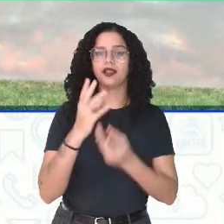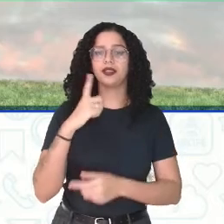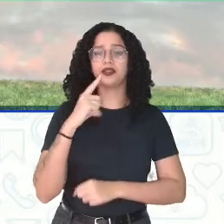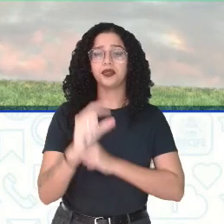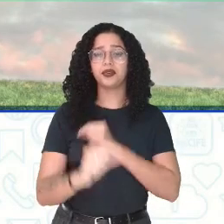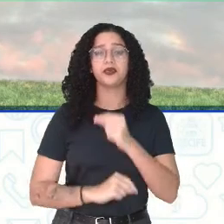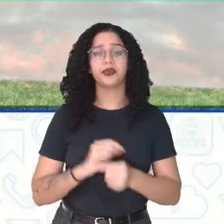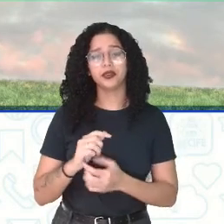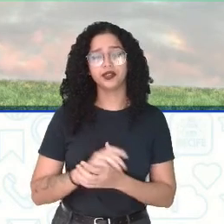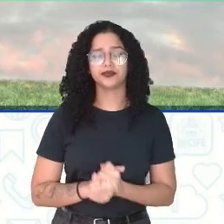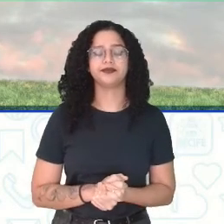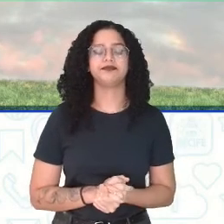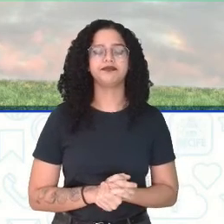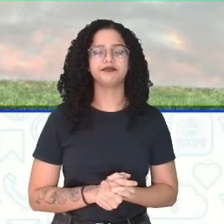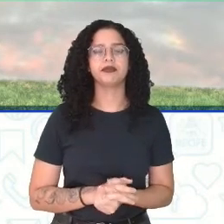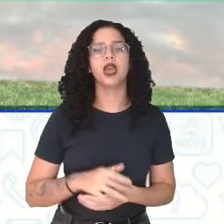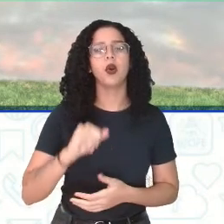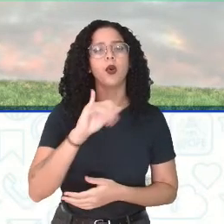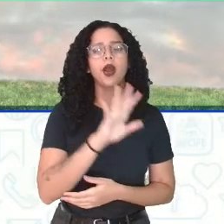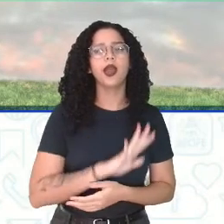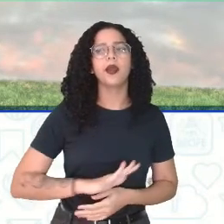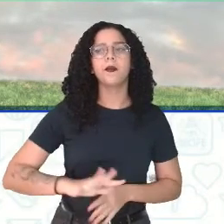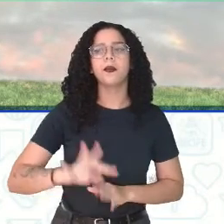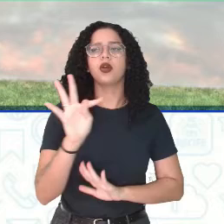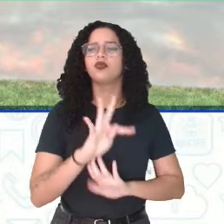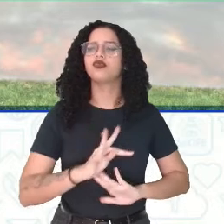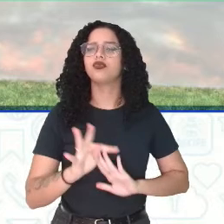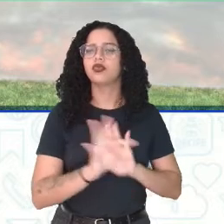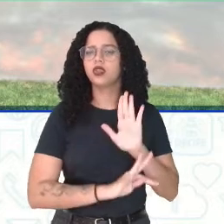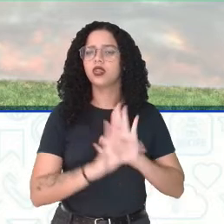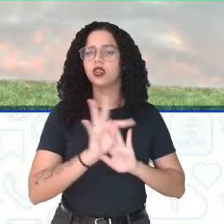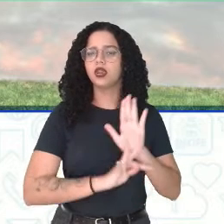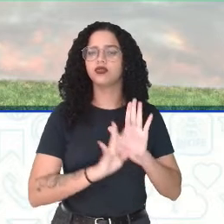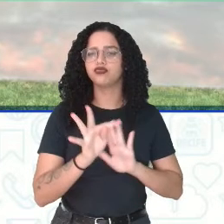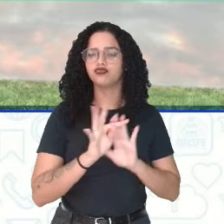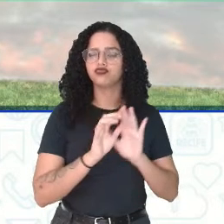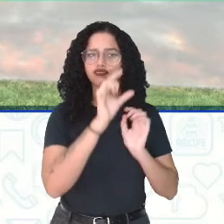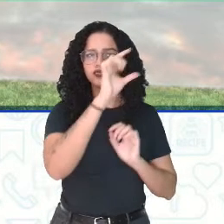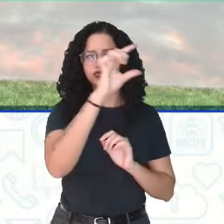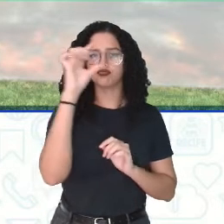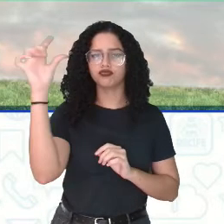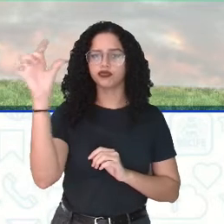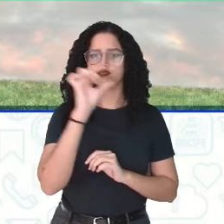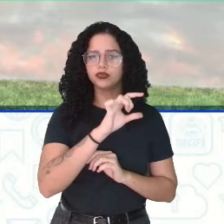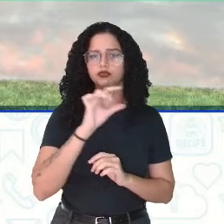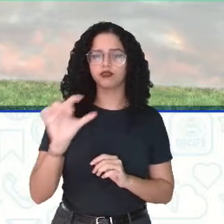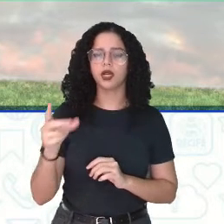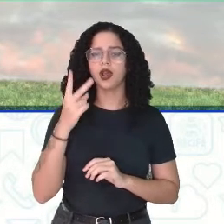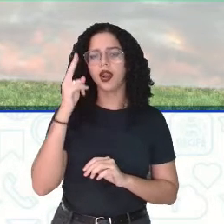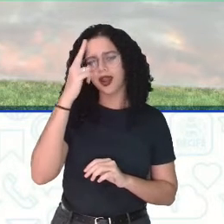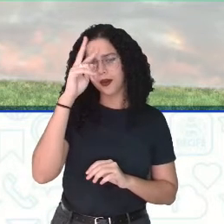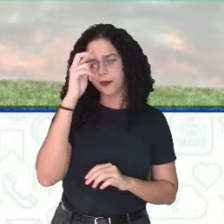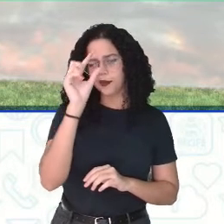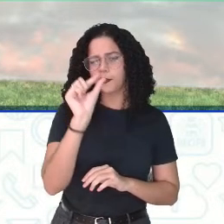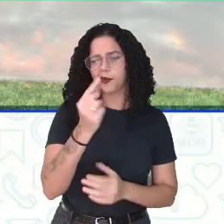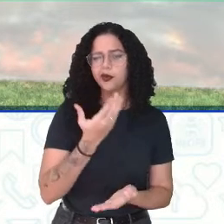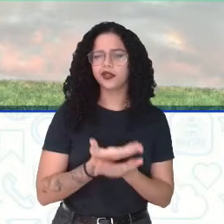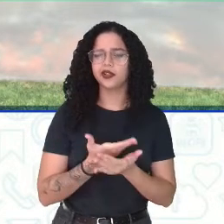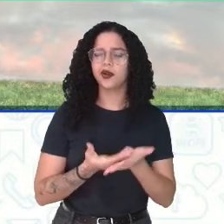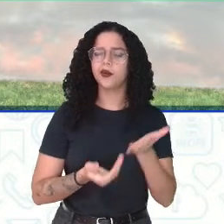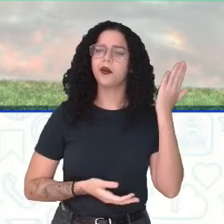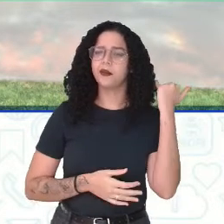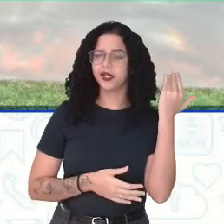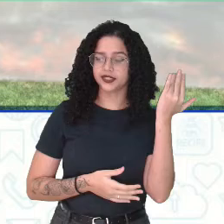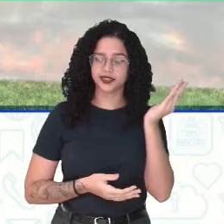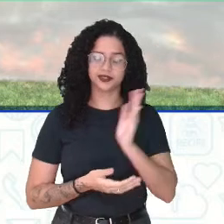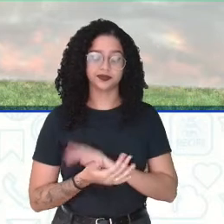gente traz aí umas imagens, uns textos, umas falas, para a gente lembrar um pouquinho da aula anterior,